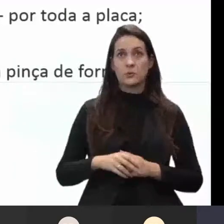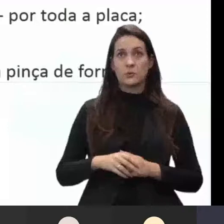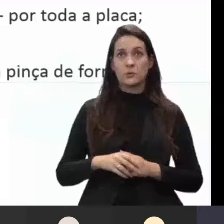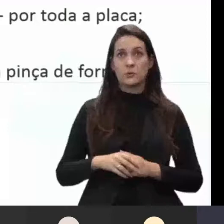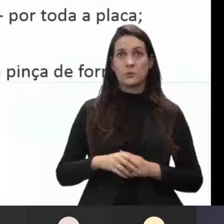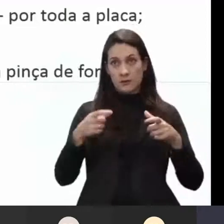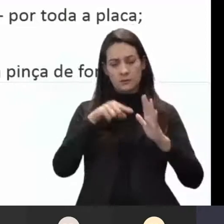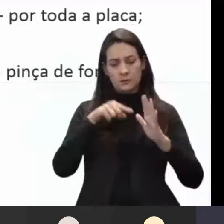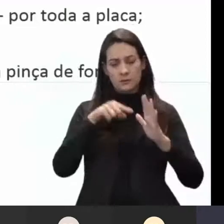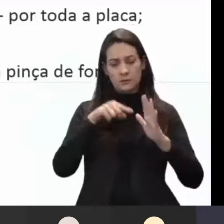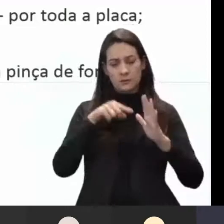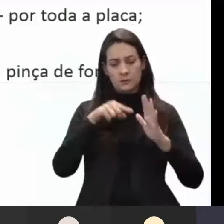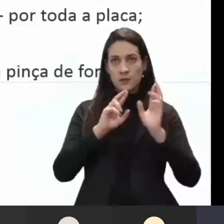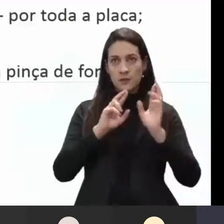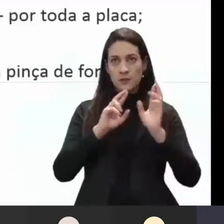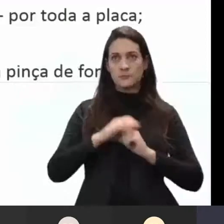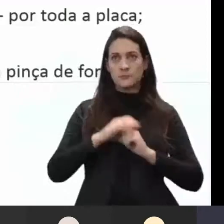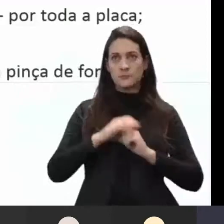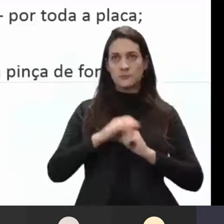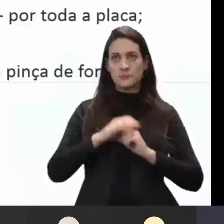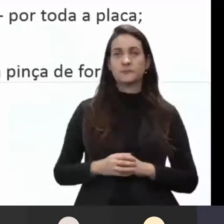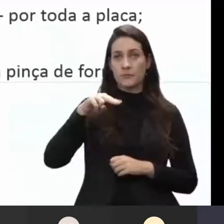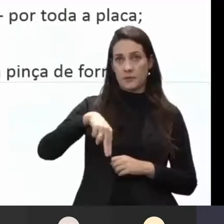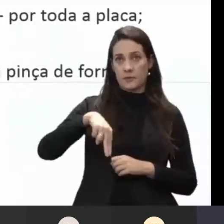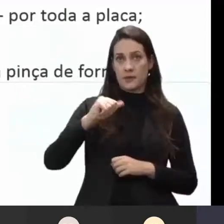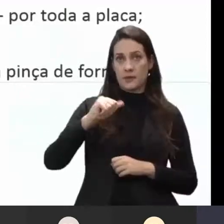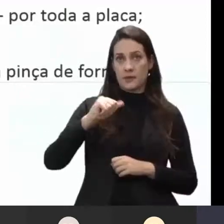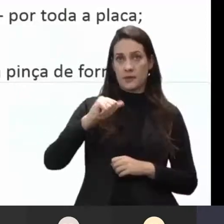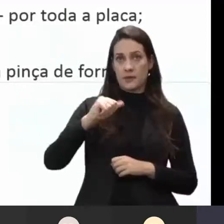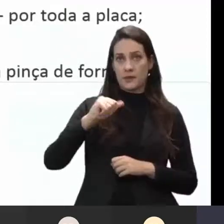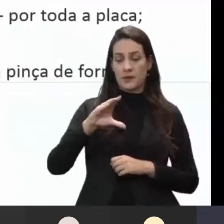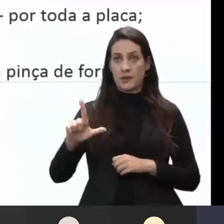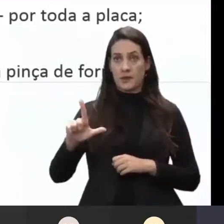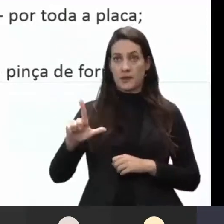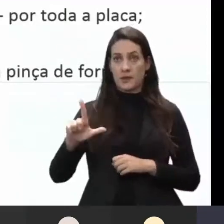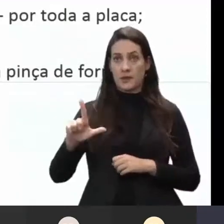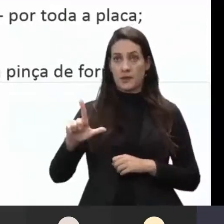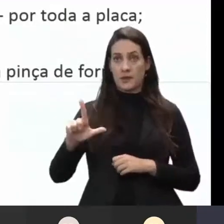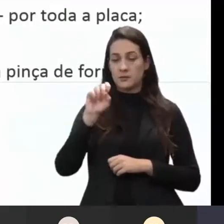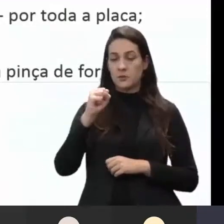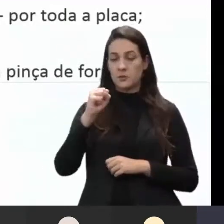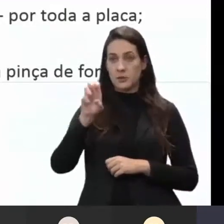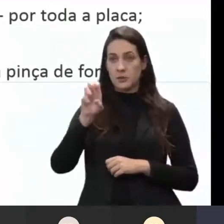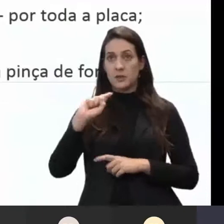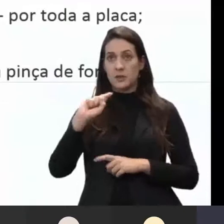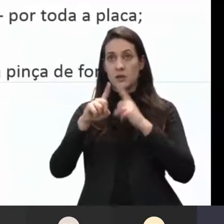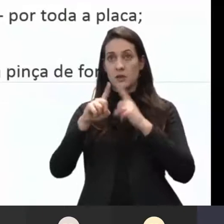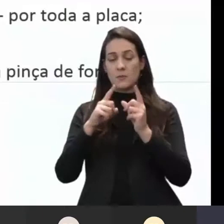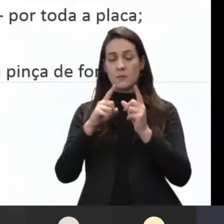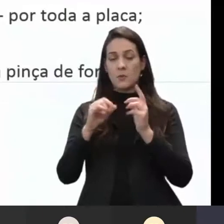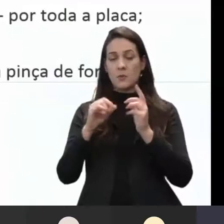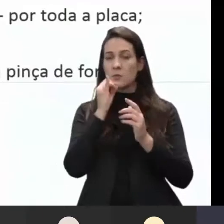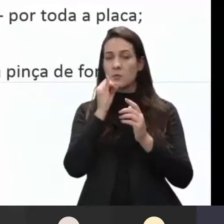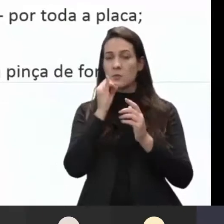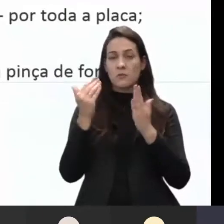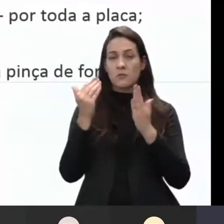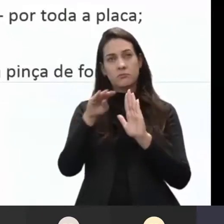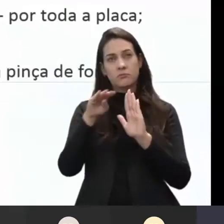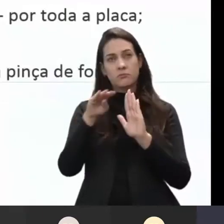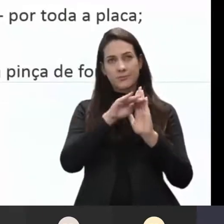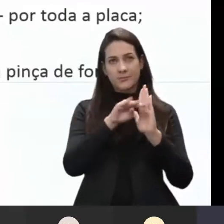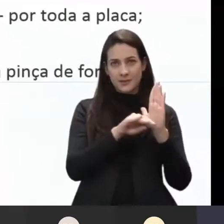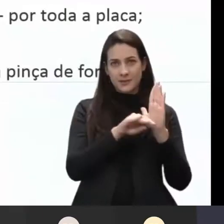a 0,85%. E aí, você vai comparar com a escala 0,5 de McFarland.